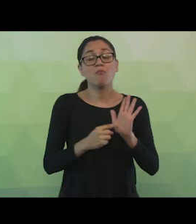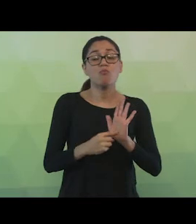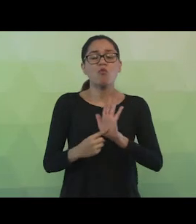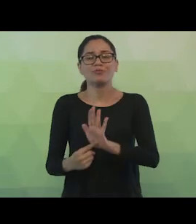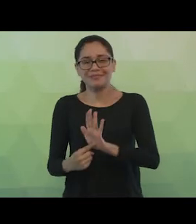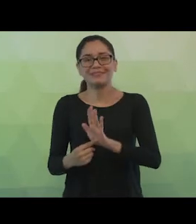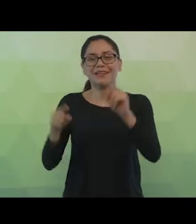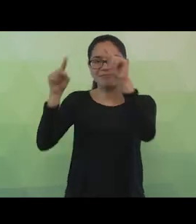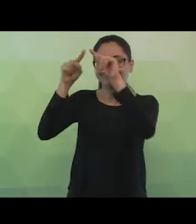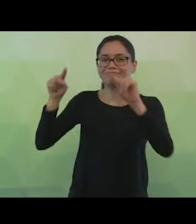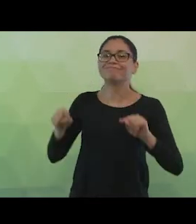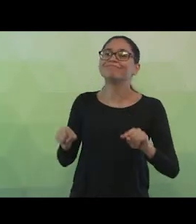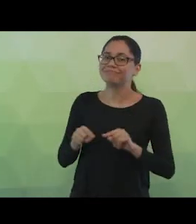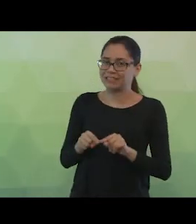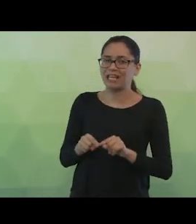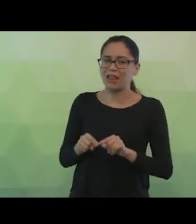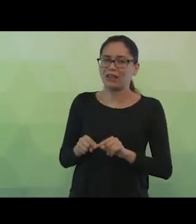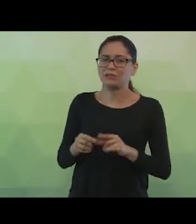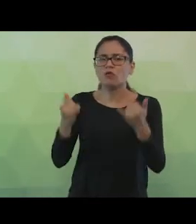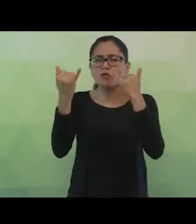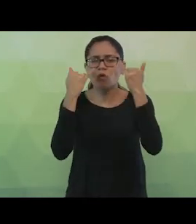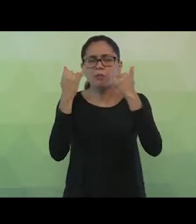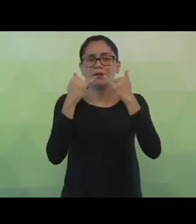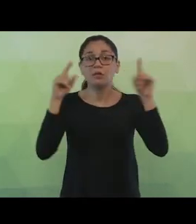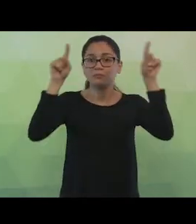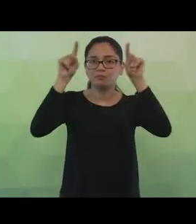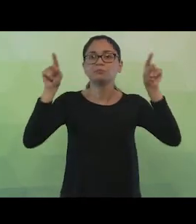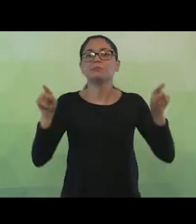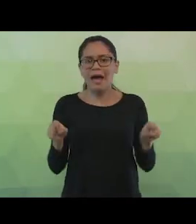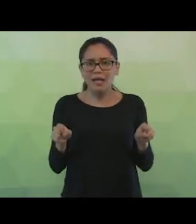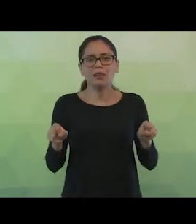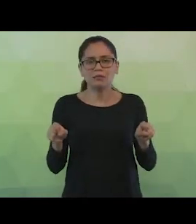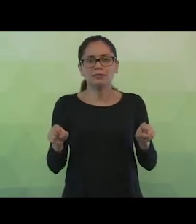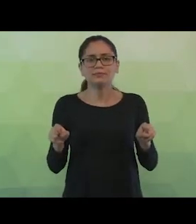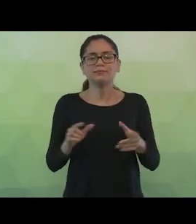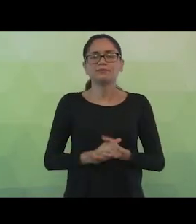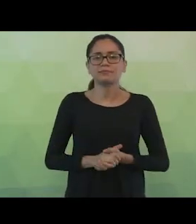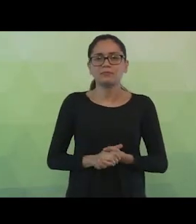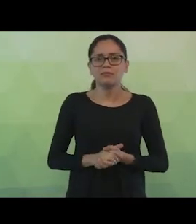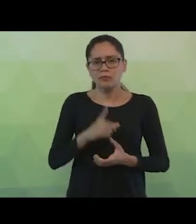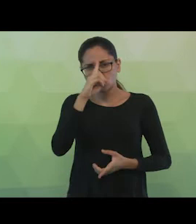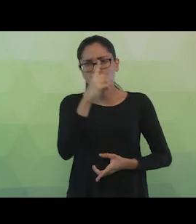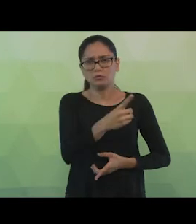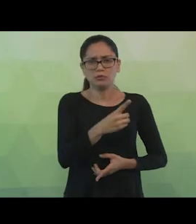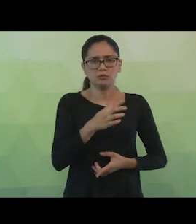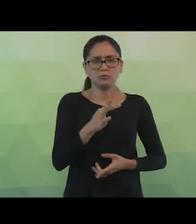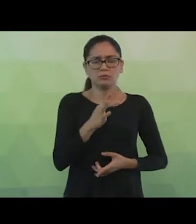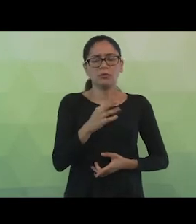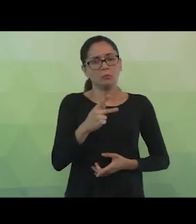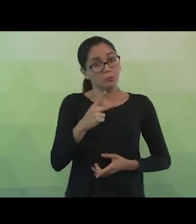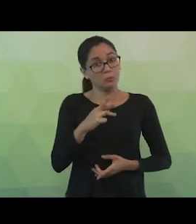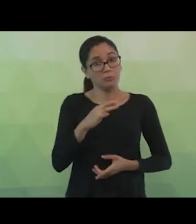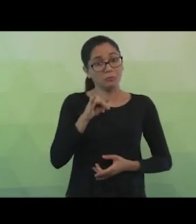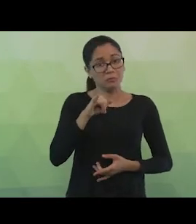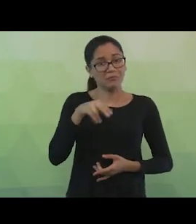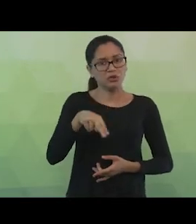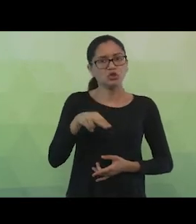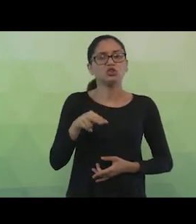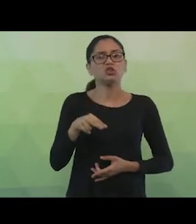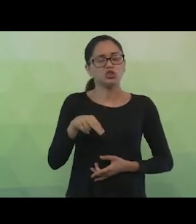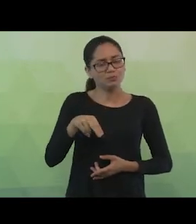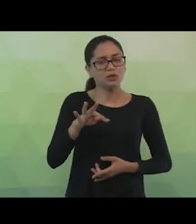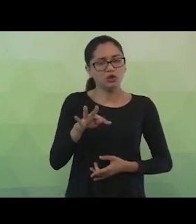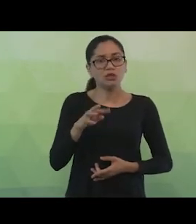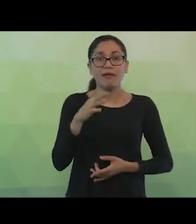e essa informação deve vir entre parênteses. O comando printf pode mostrar apenas uma